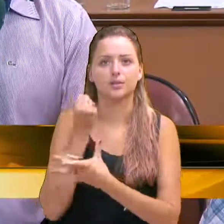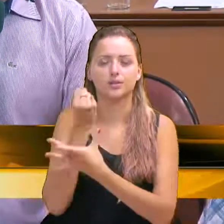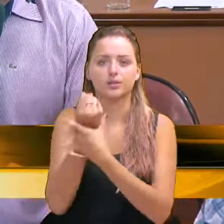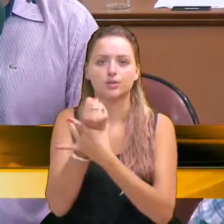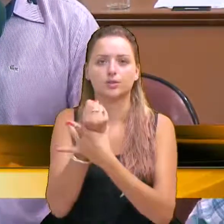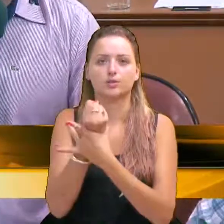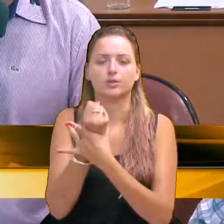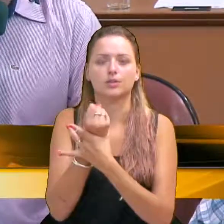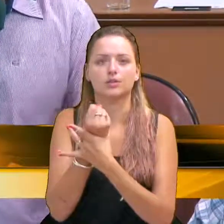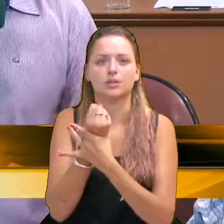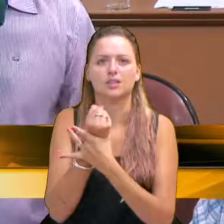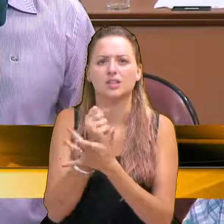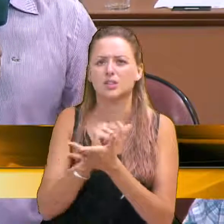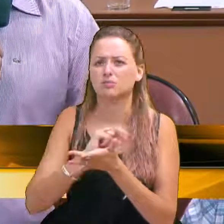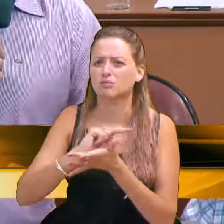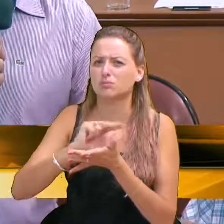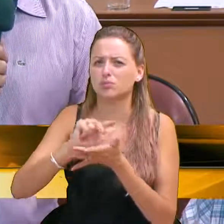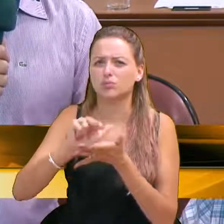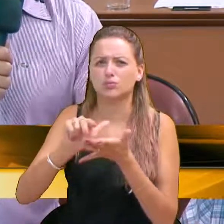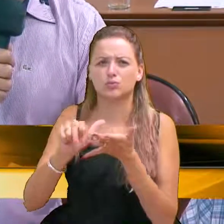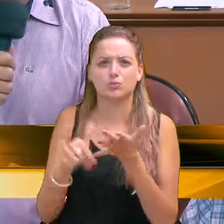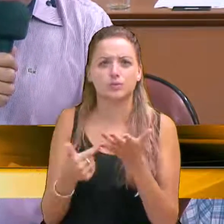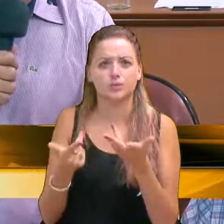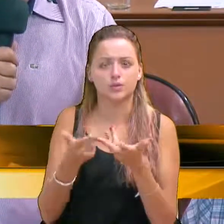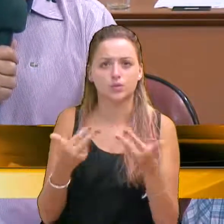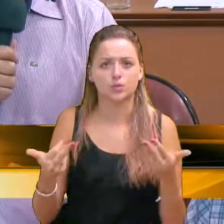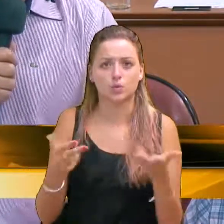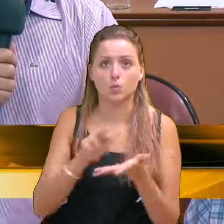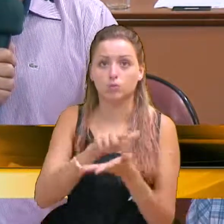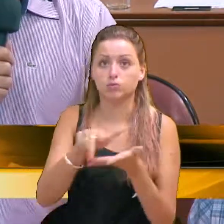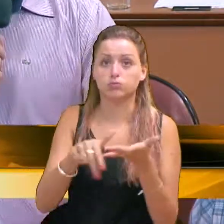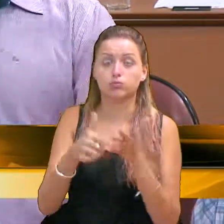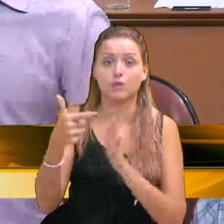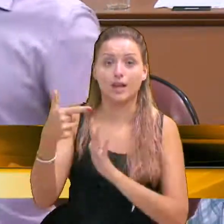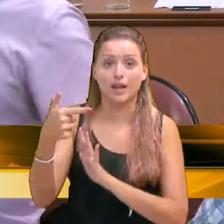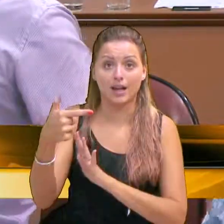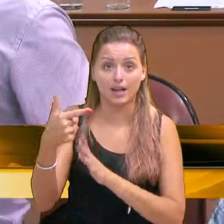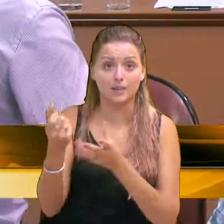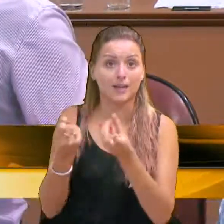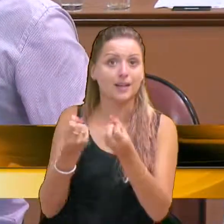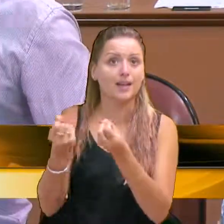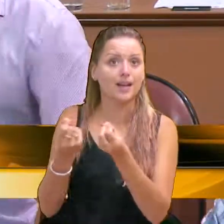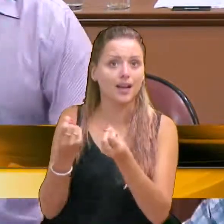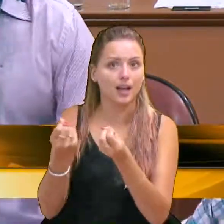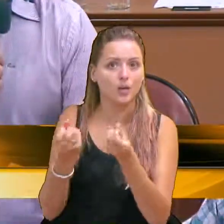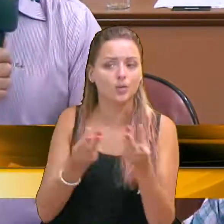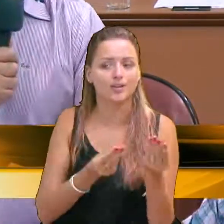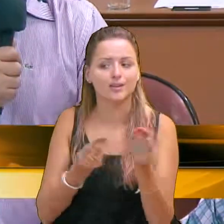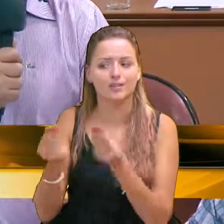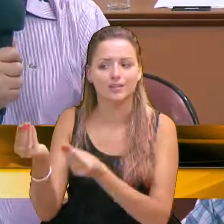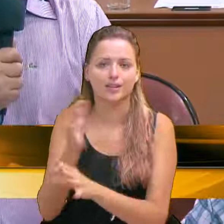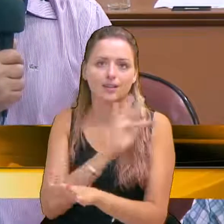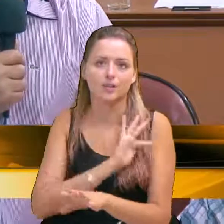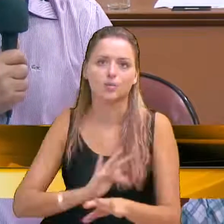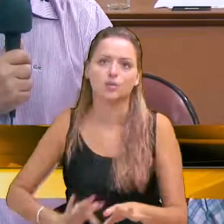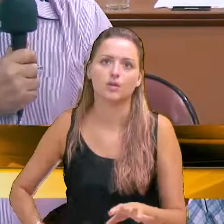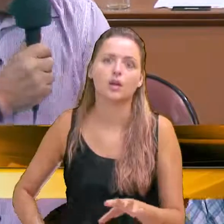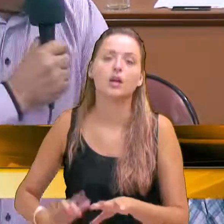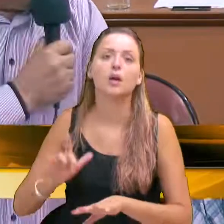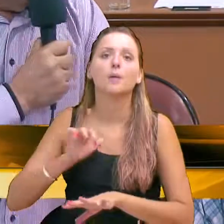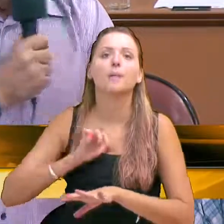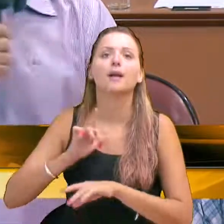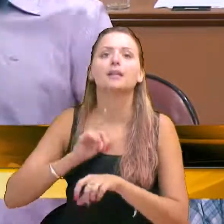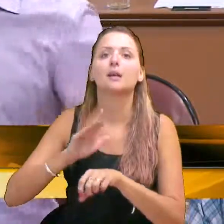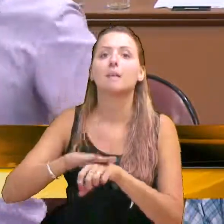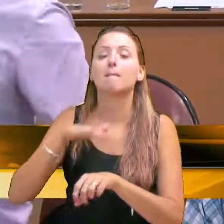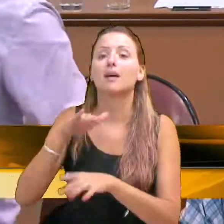várias coisas, enfim, armas e viaturas para Farroupilha. Vários parlamentares aqui